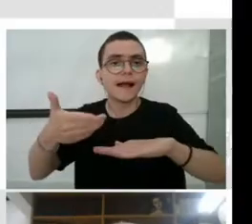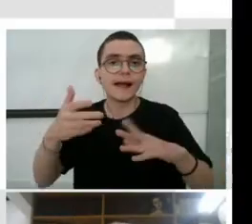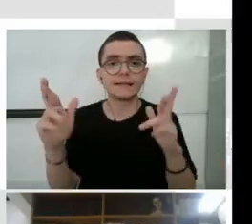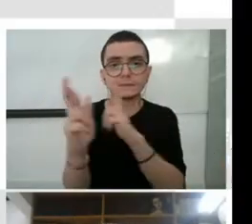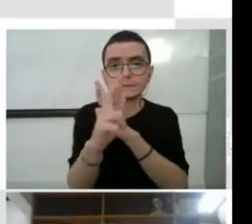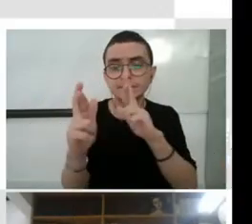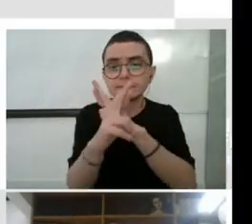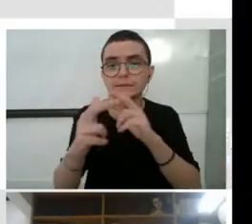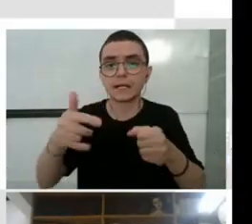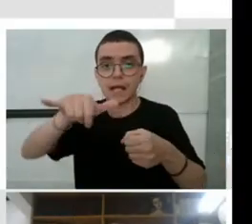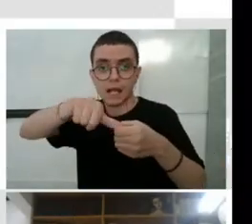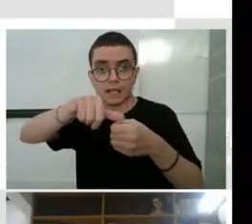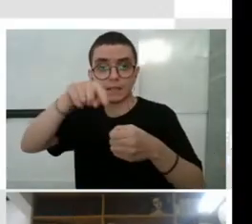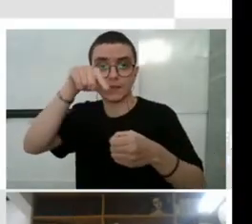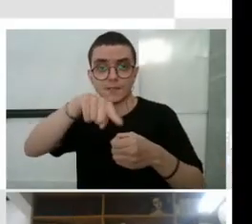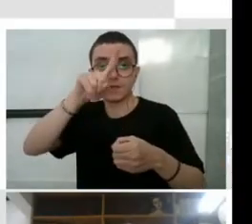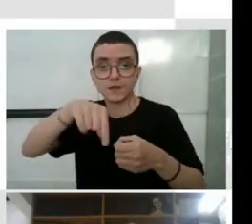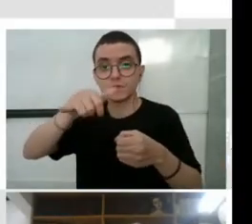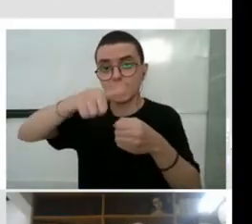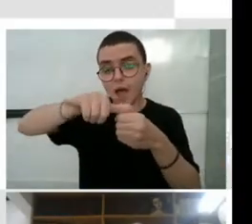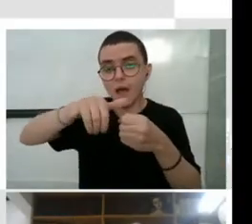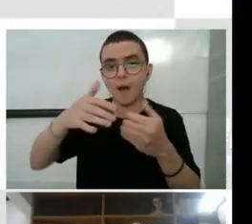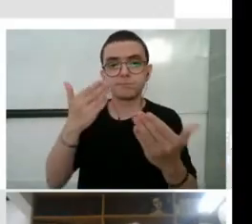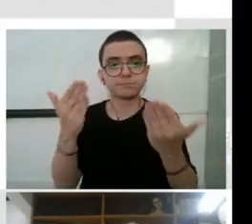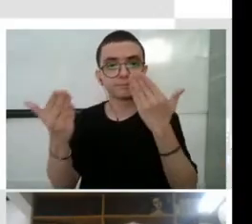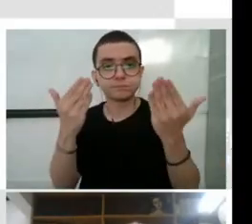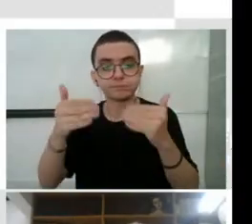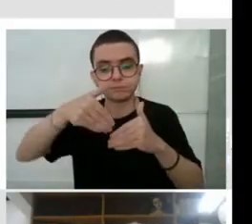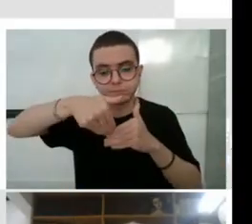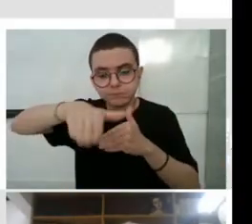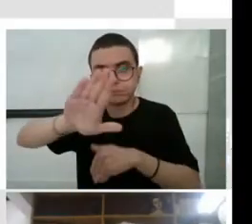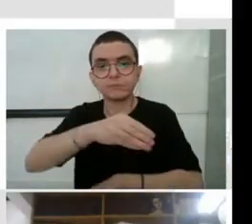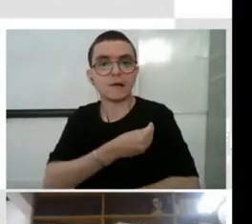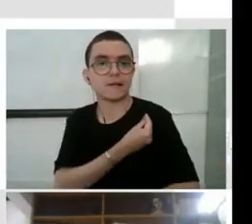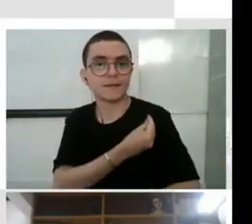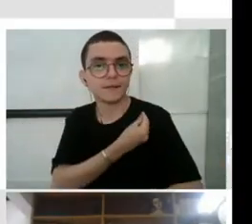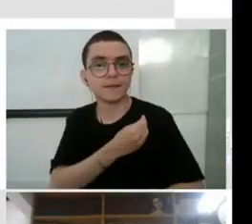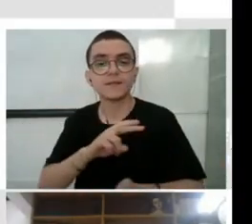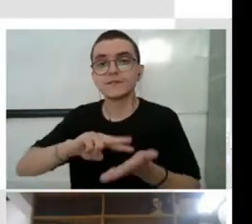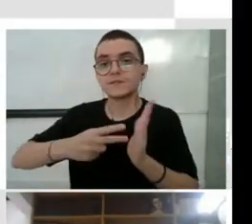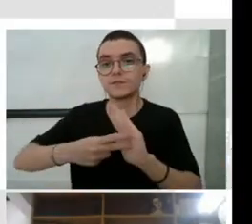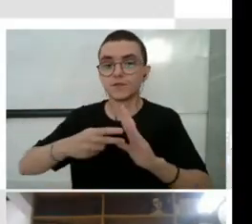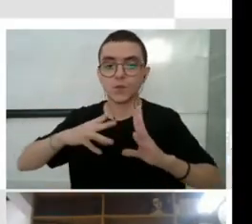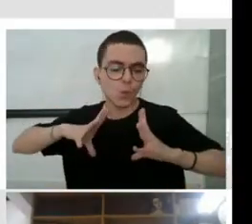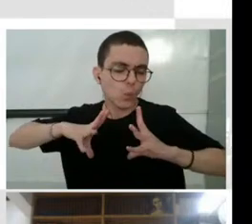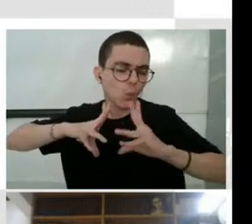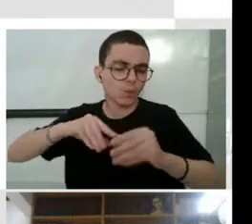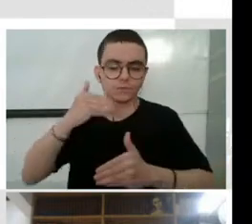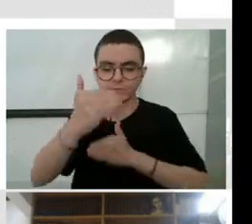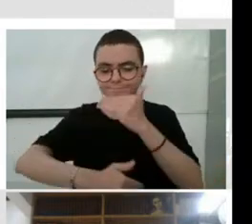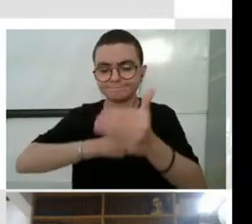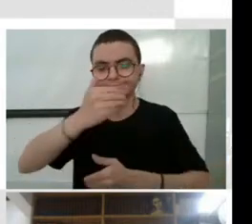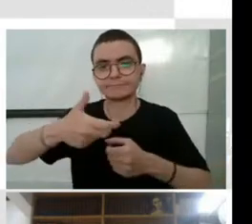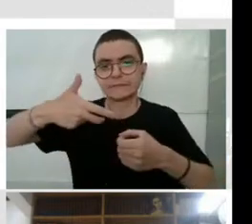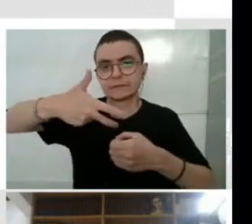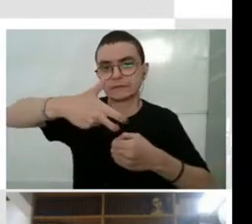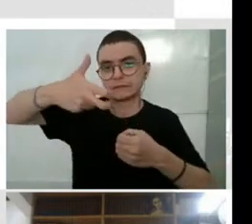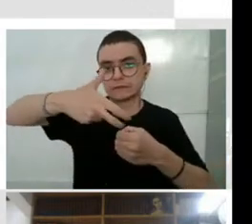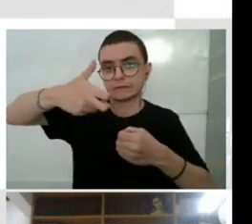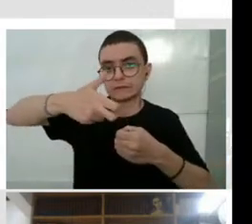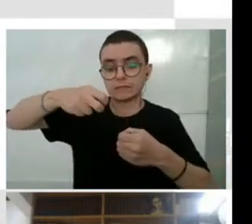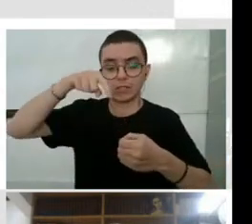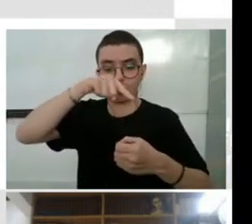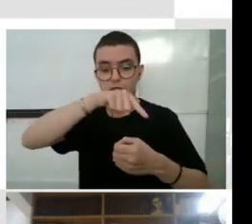petróleo, isso é o petróleo equivalente, ao longo do seu ciclo de vida, ou seja, ao longo de todo o processo de extração de cada um desses reservatórios, seja